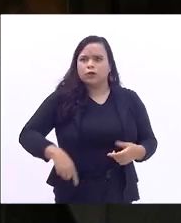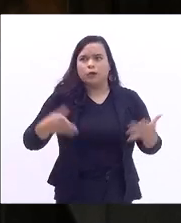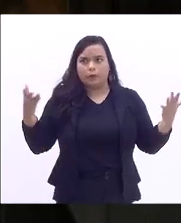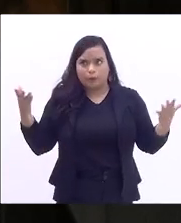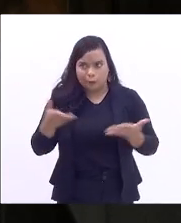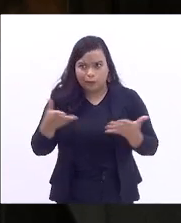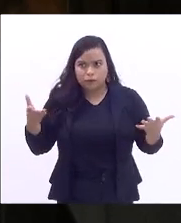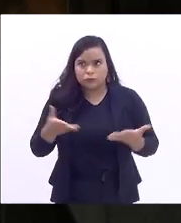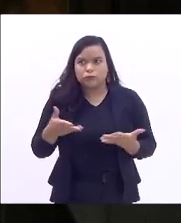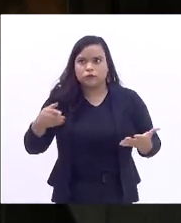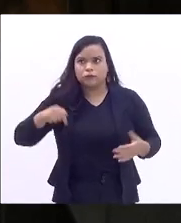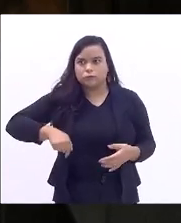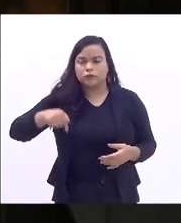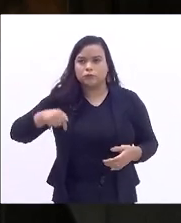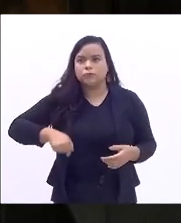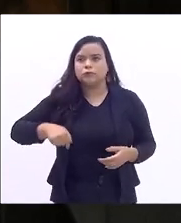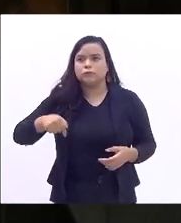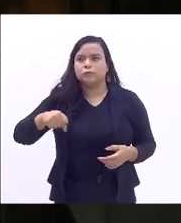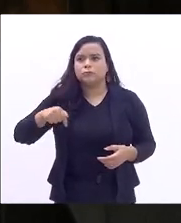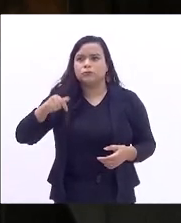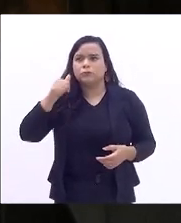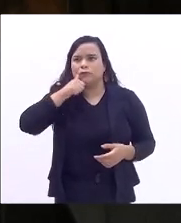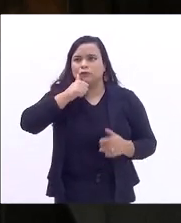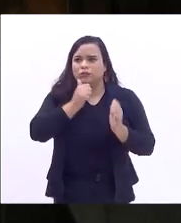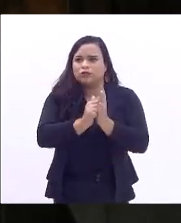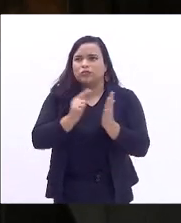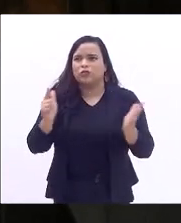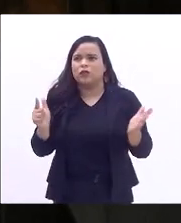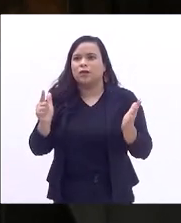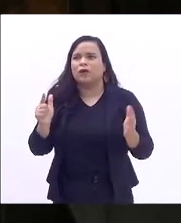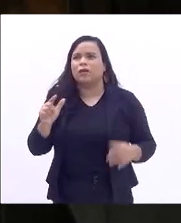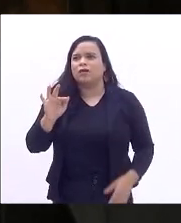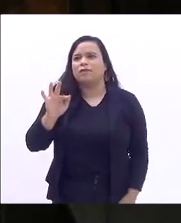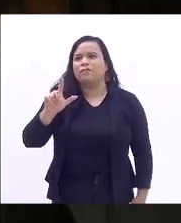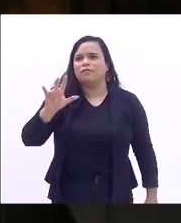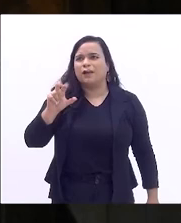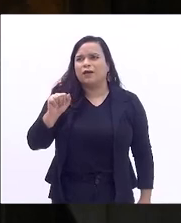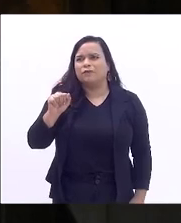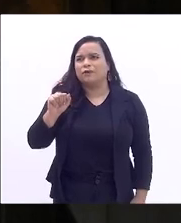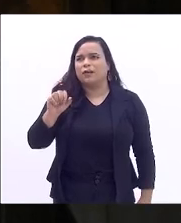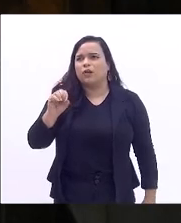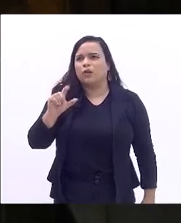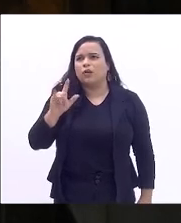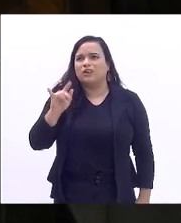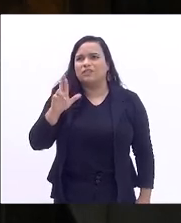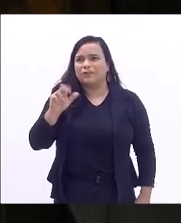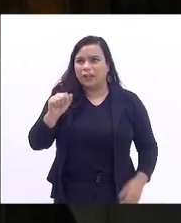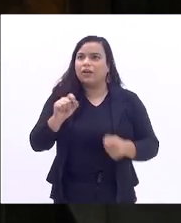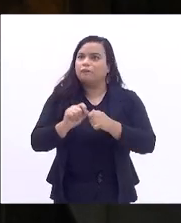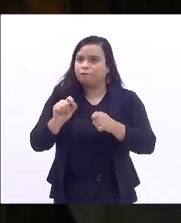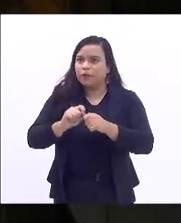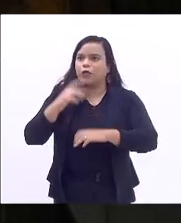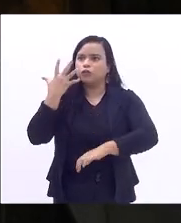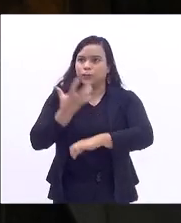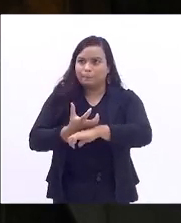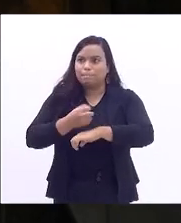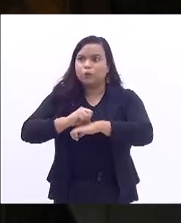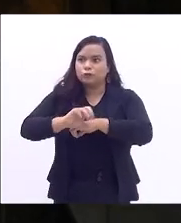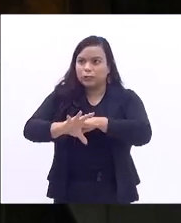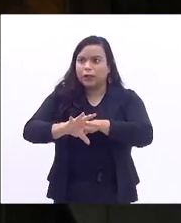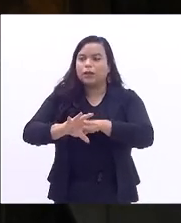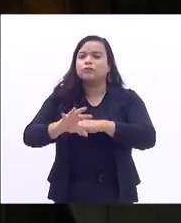a jornalista Flávia Oliveira fez um podcast longo sobre isso